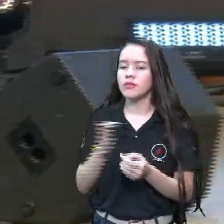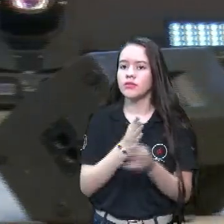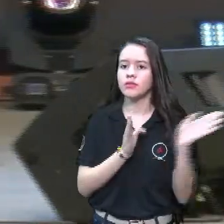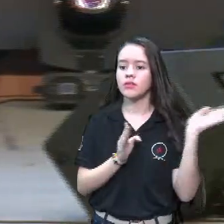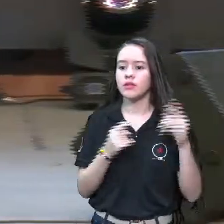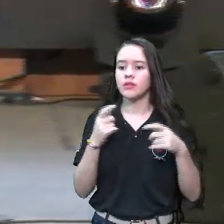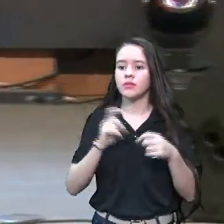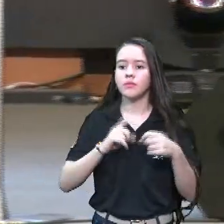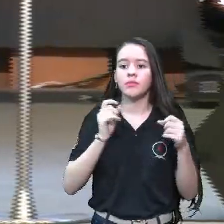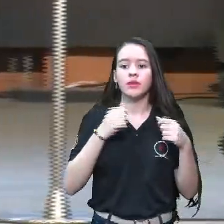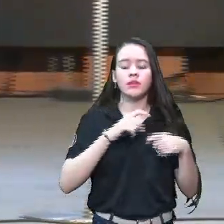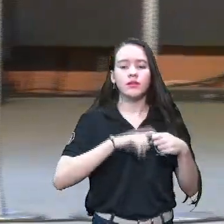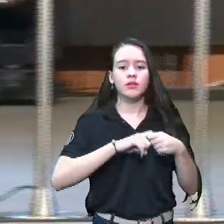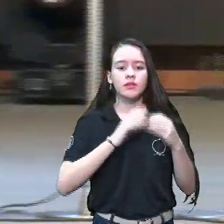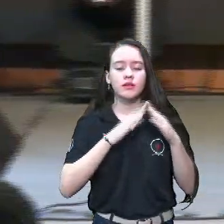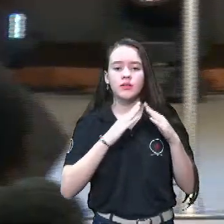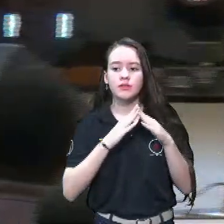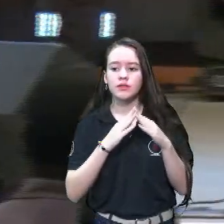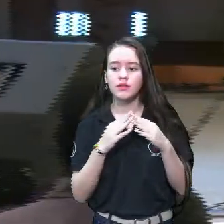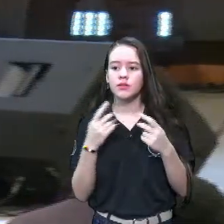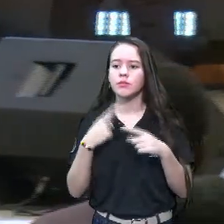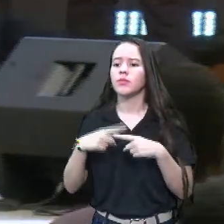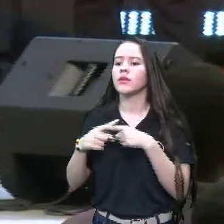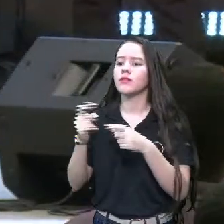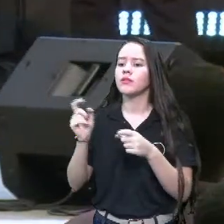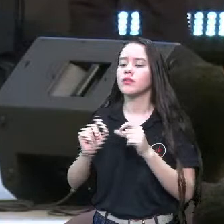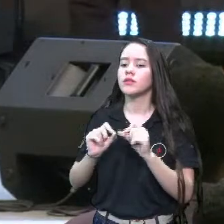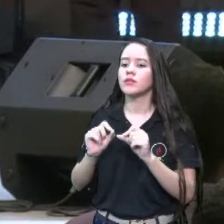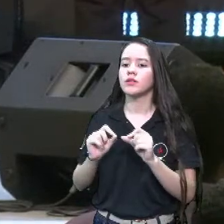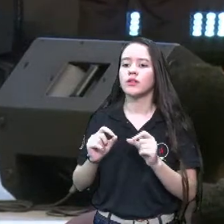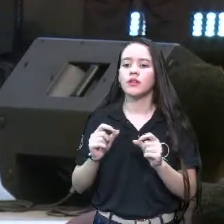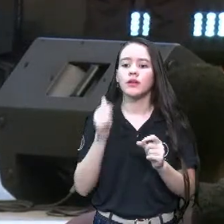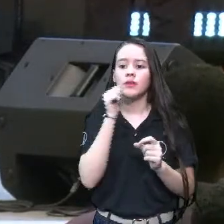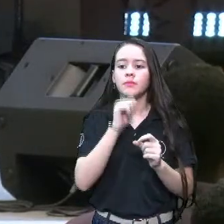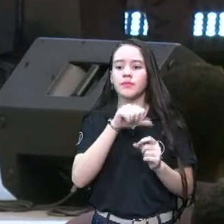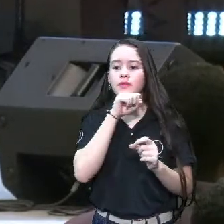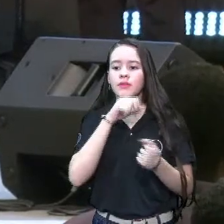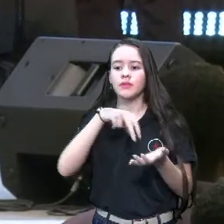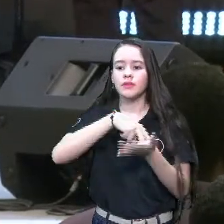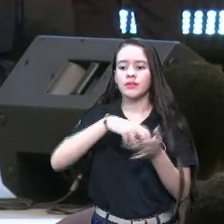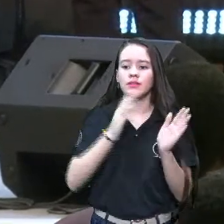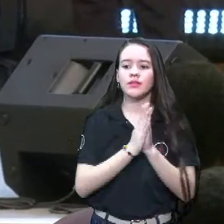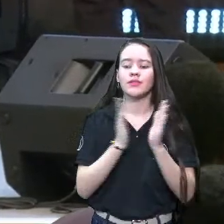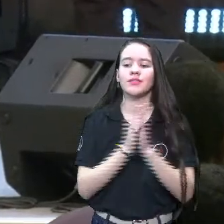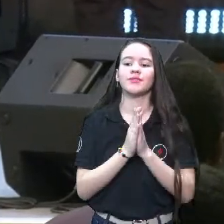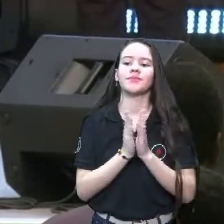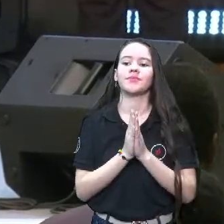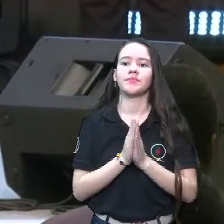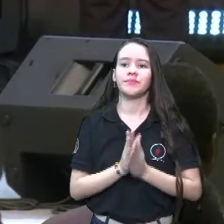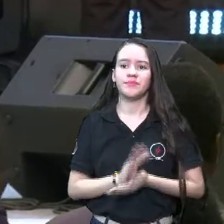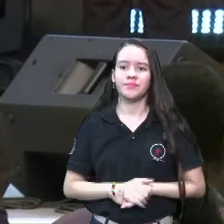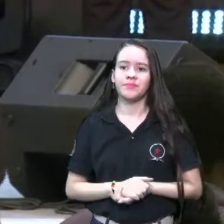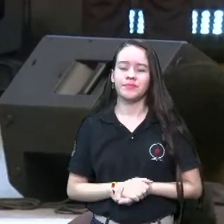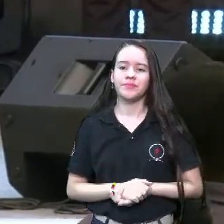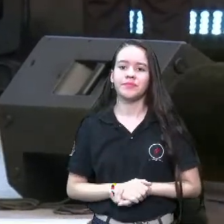tenho que ir para casa. Mas você tem que ir para casa fazer o quê? Ele falou, é a minha mãe que está ajoelhada essa hora,